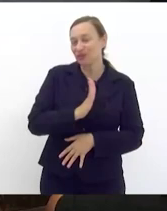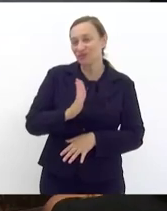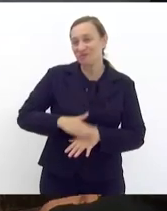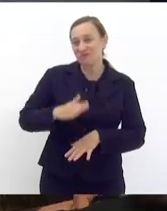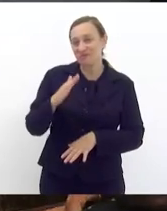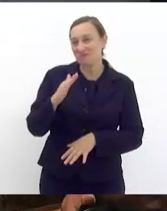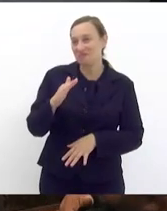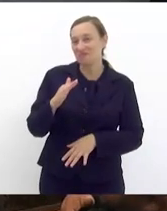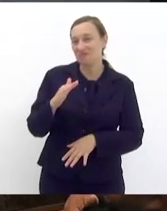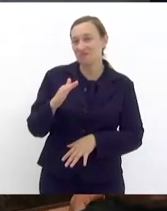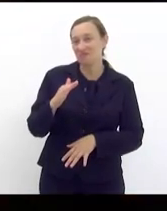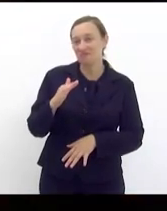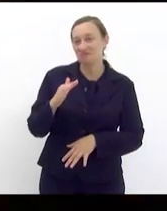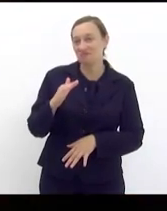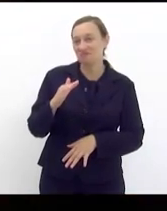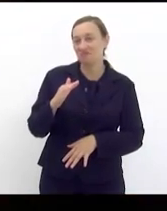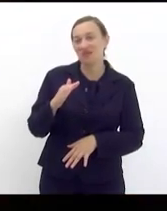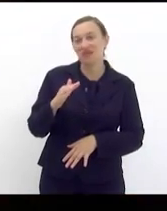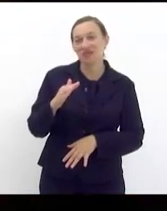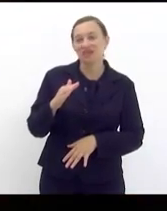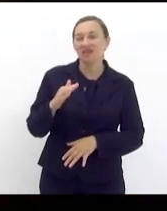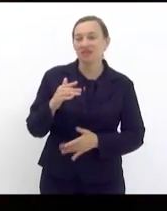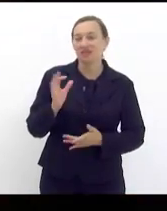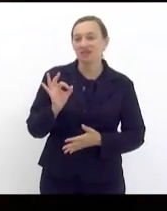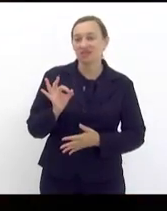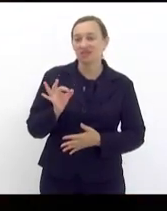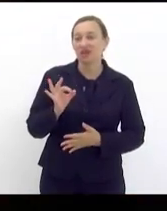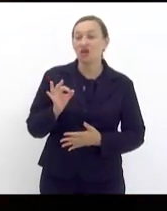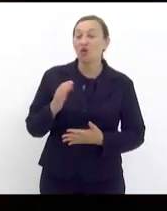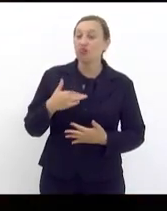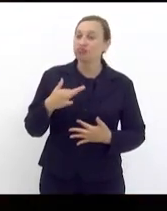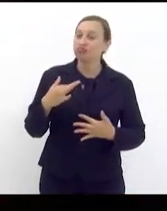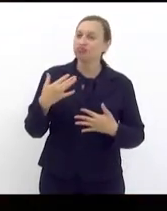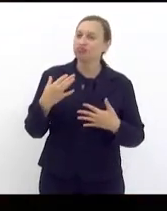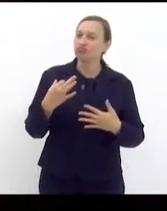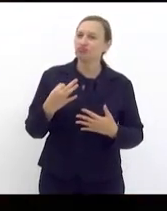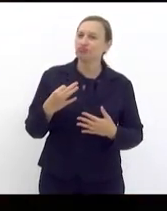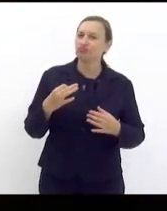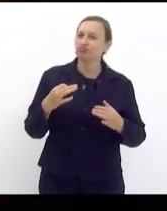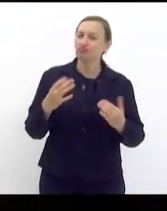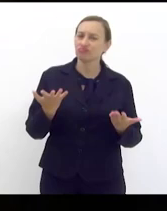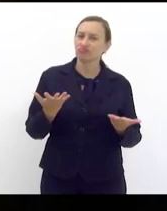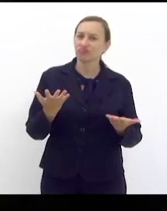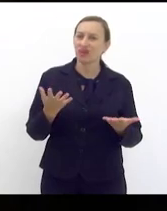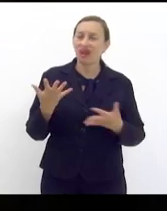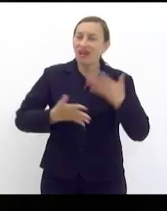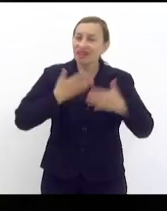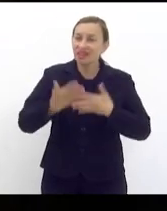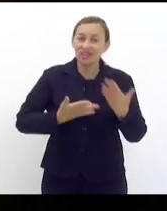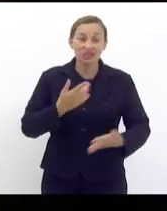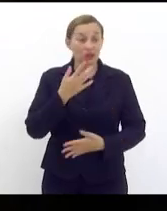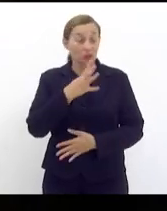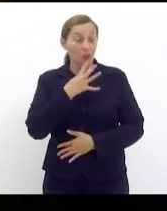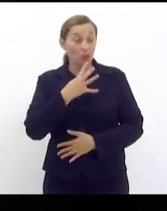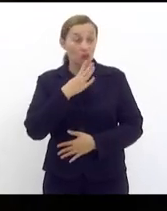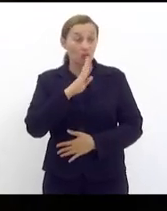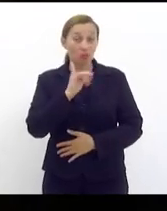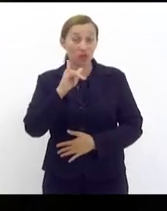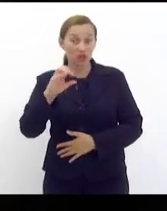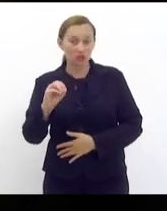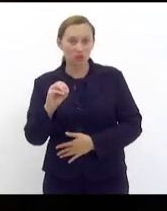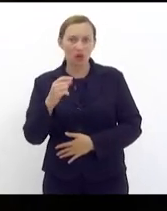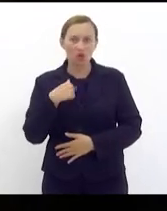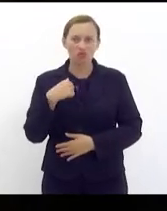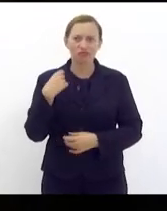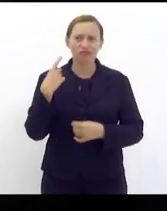assertivo. Hoje eu tive a honra de conhecer o Bispo e fiz algumas perguntas para ele. Existe uma grande